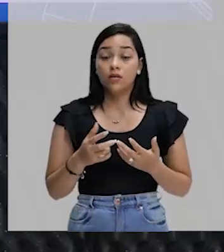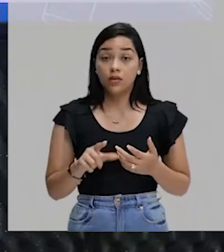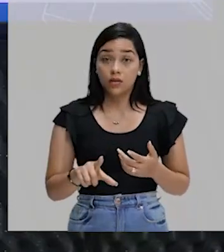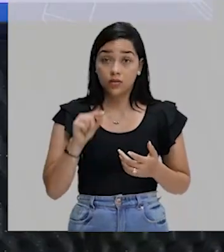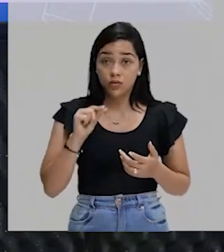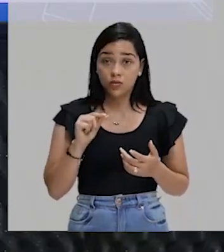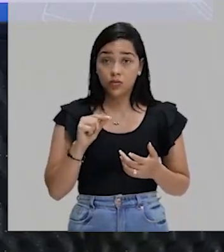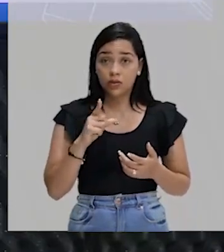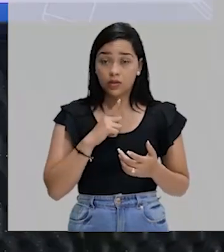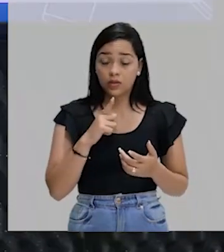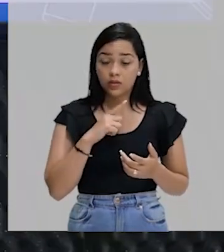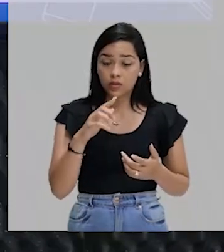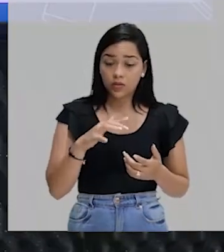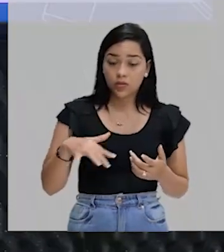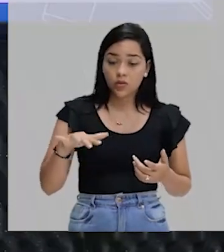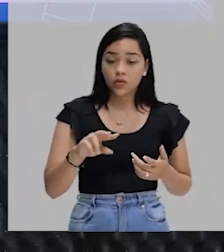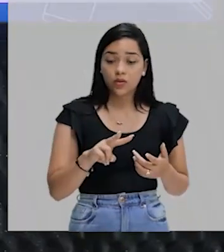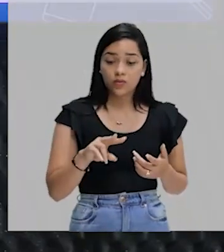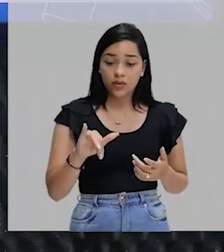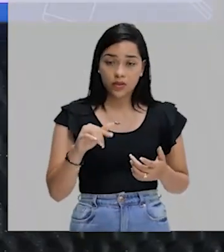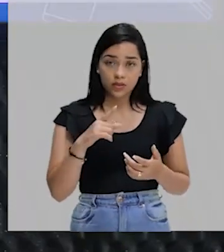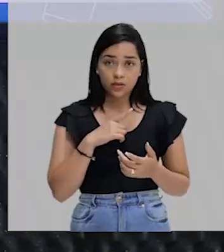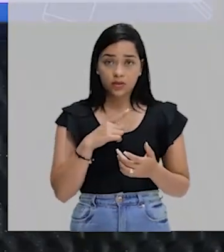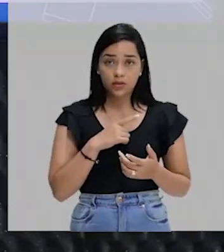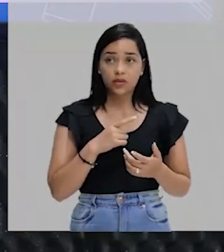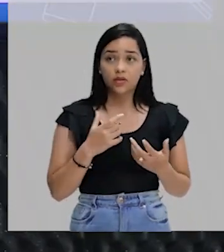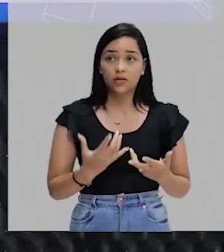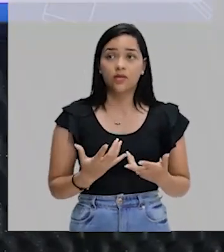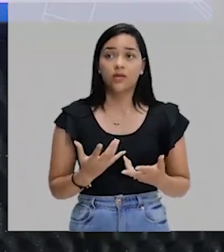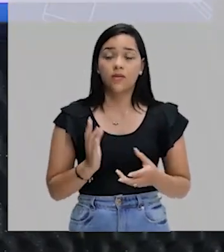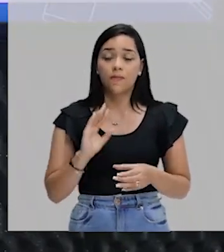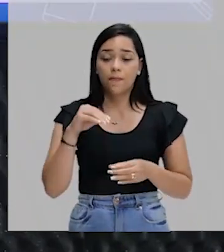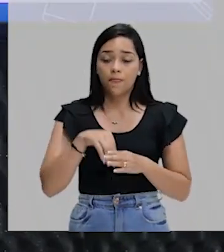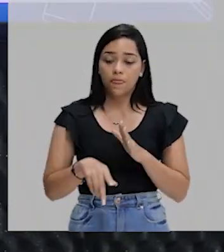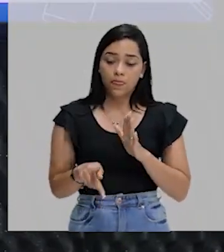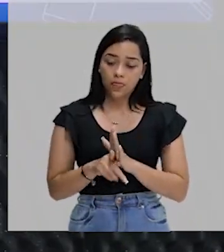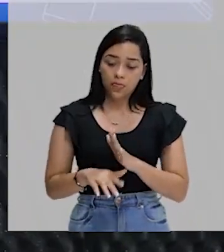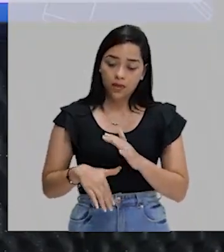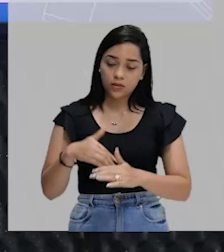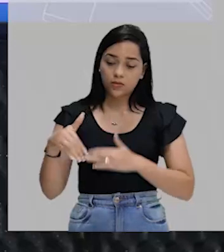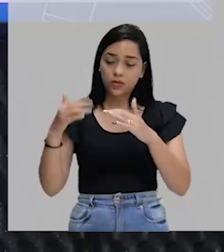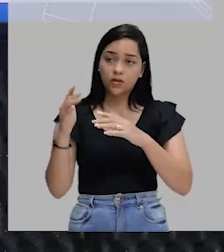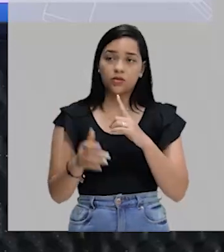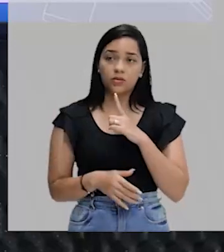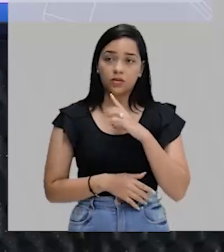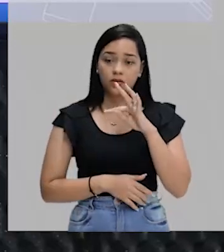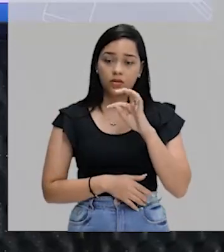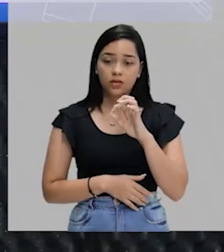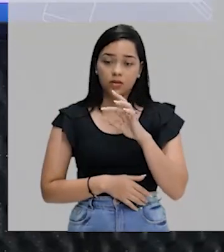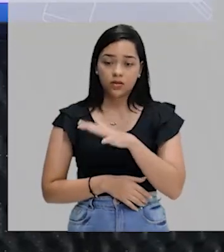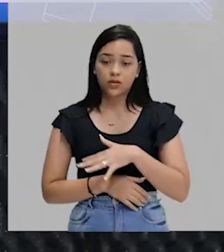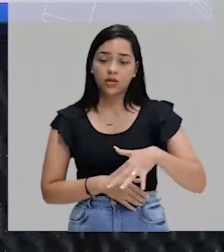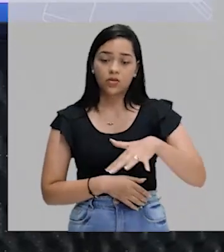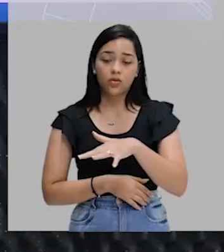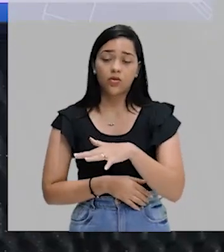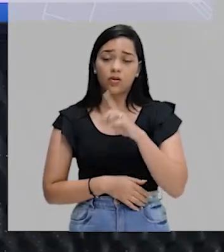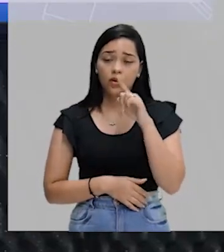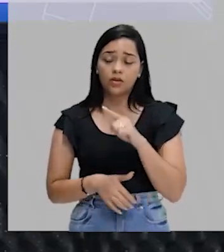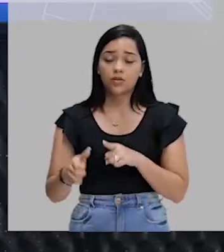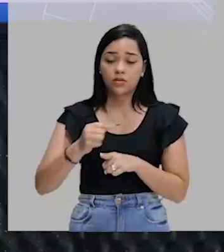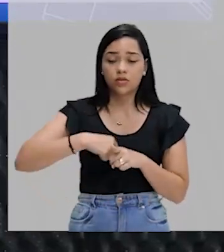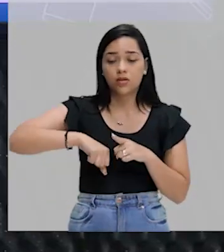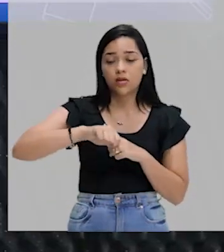definição territorial que ele vai trazer, nesse processo de definição territorial, essas